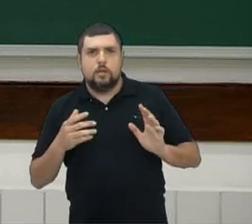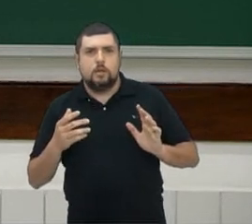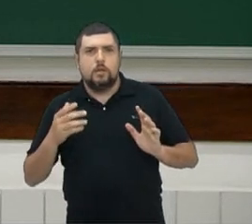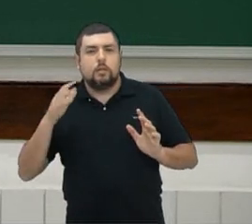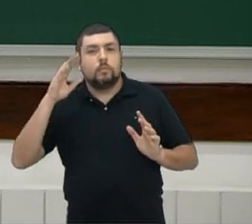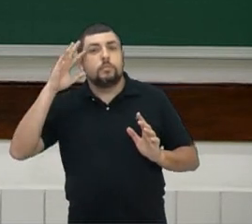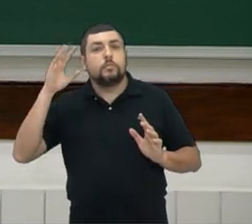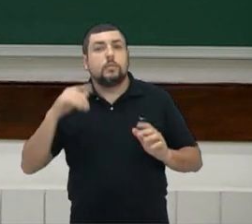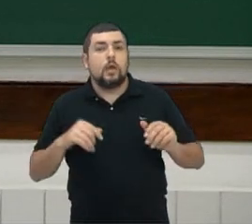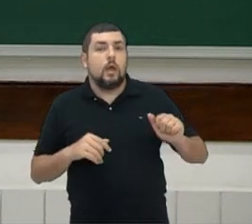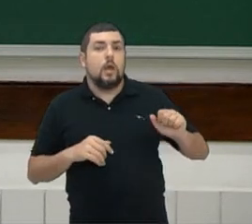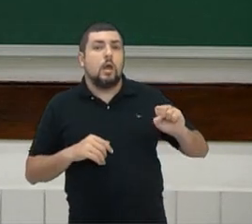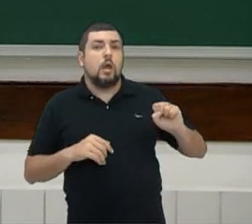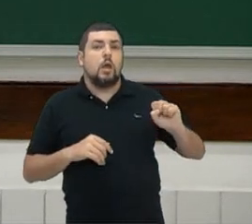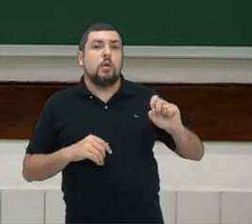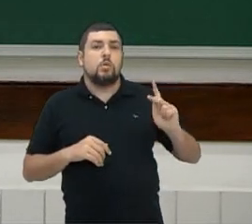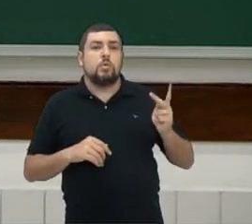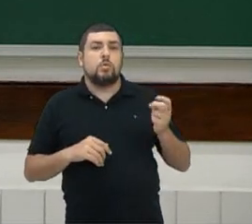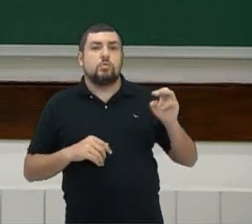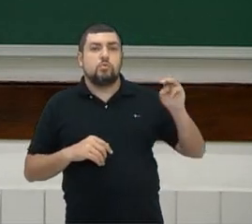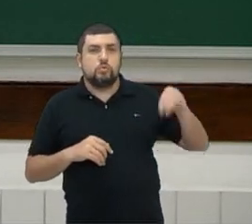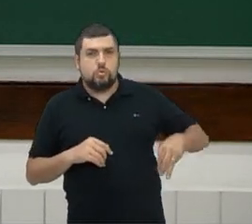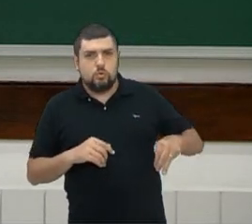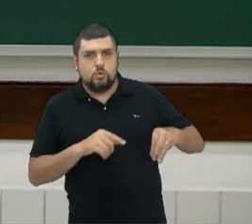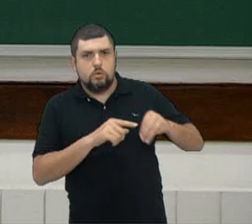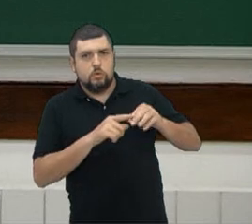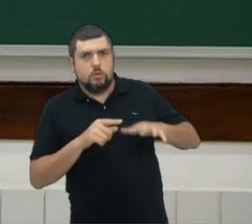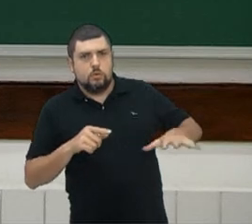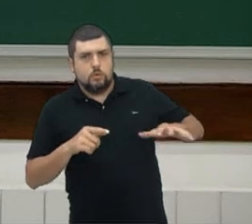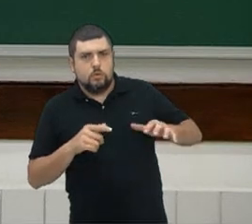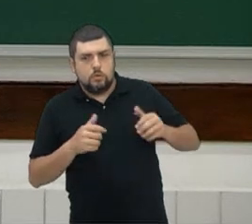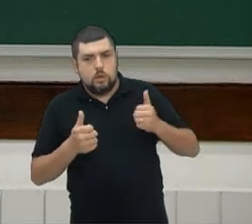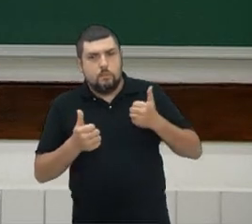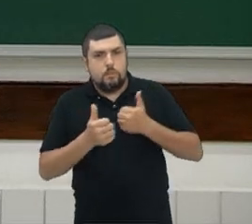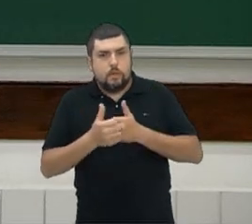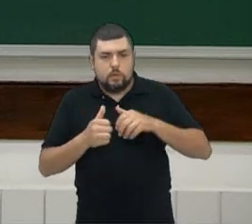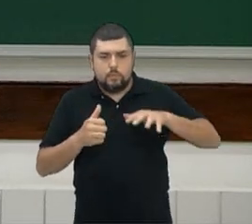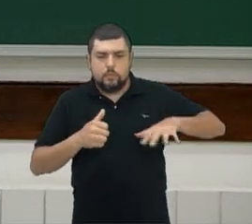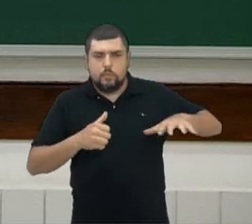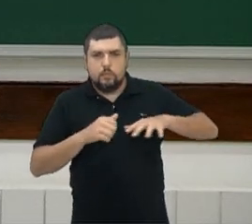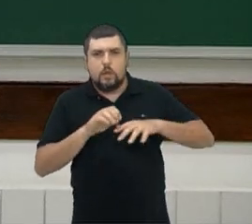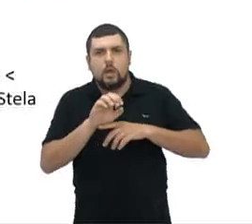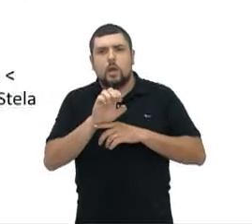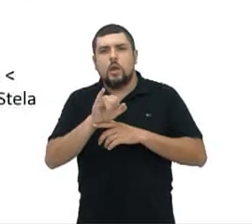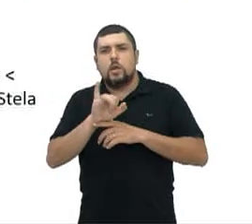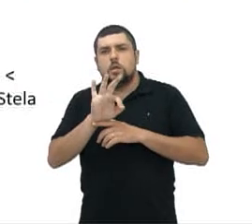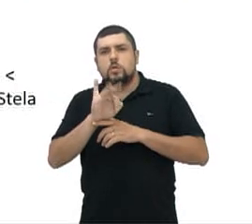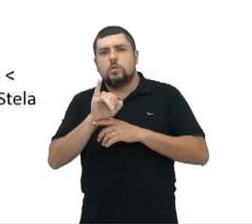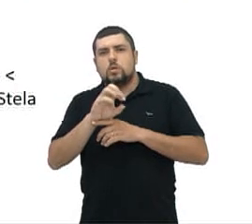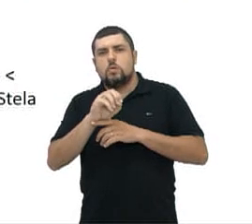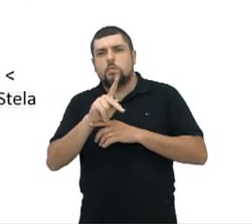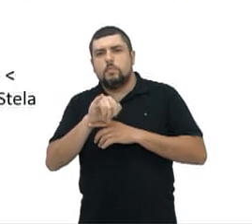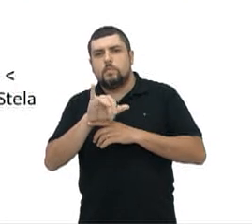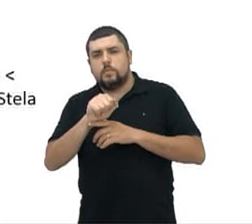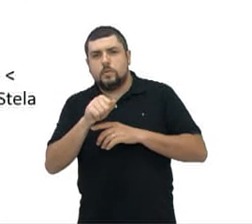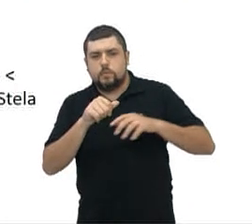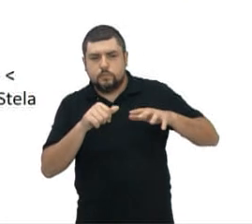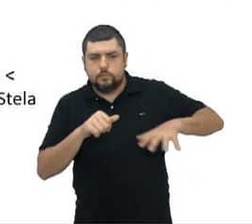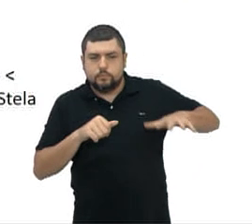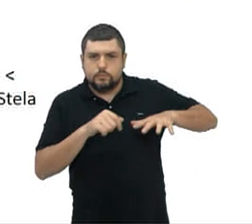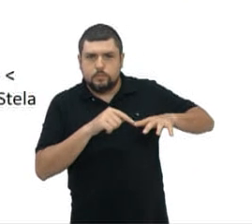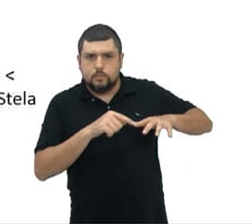Axum. Surgiu uma civilização próxima da, hoje na Etiópia, próxima do Sudão, tá? Está num país